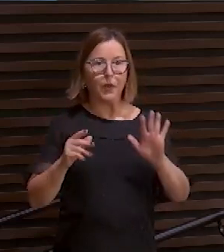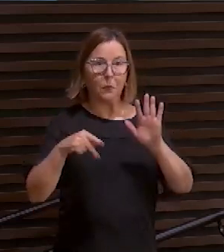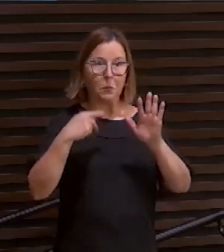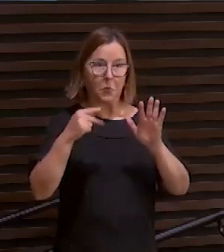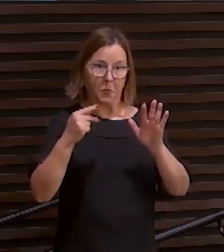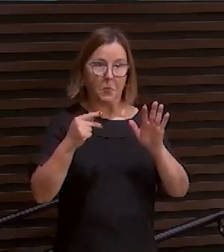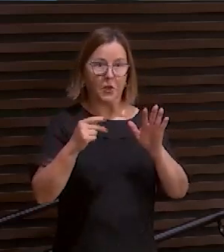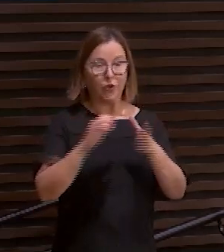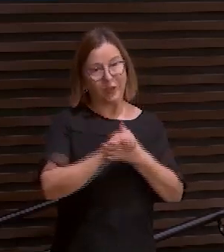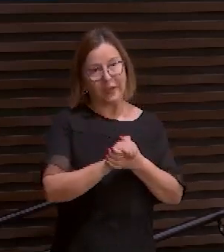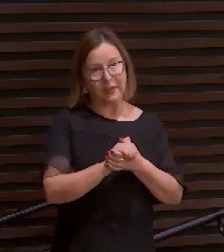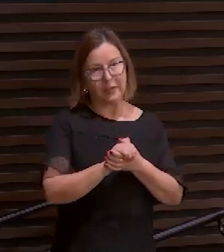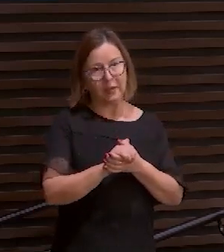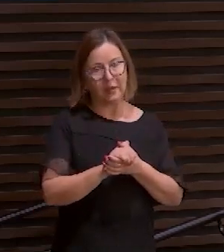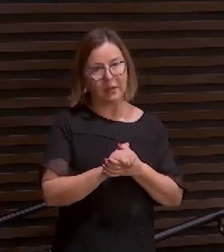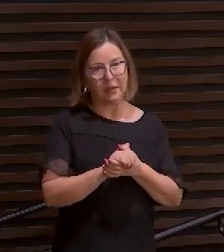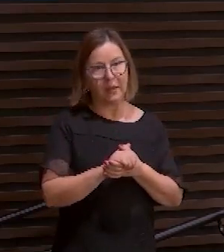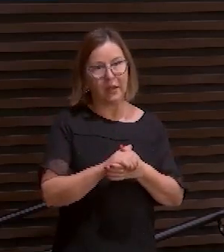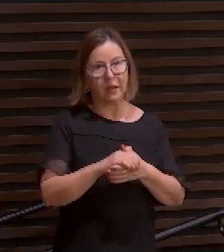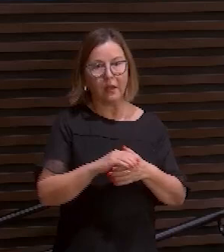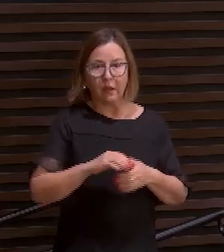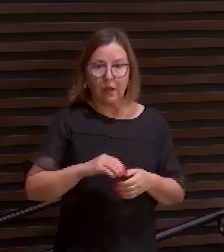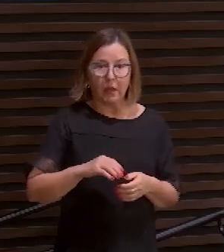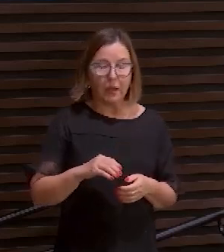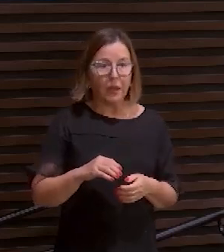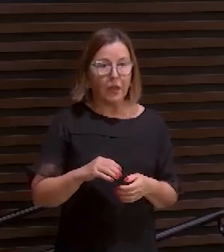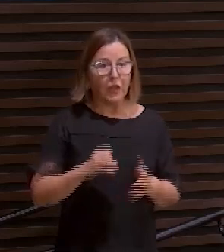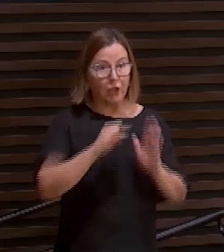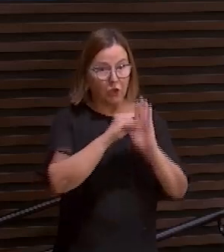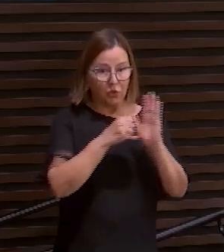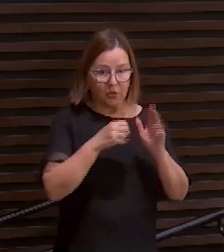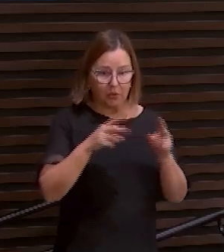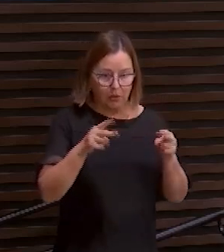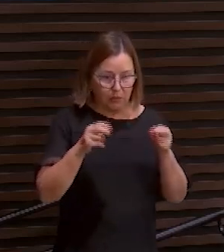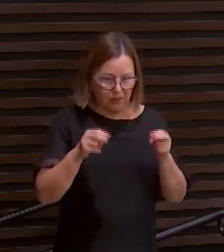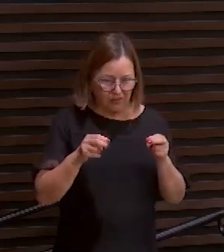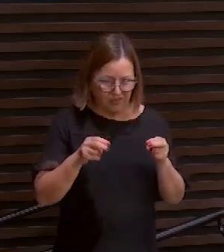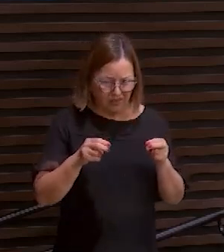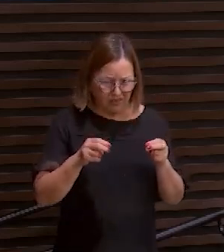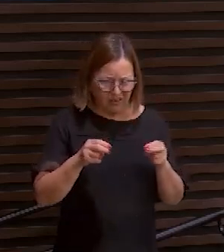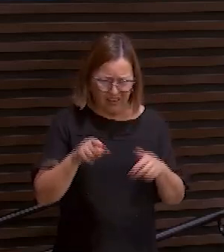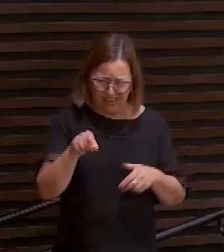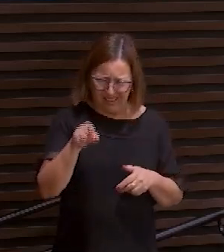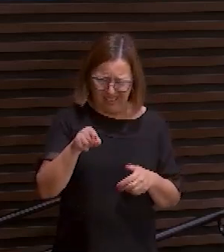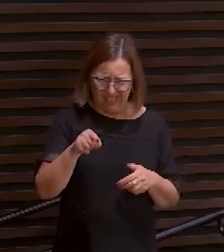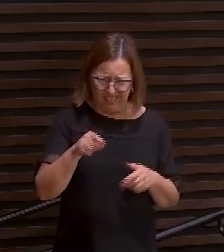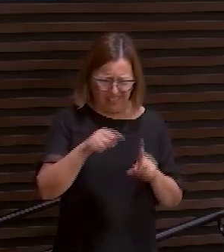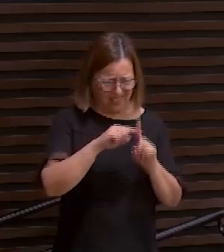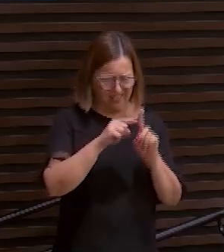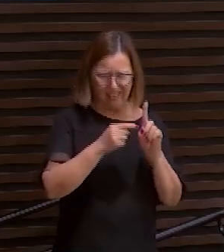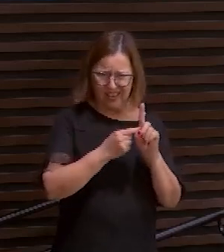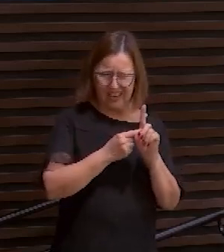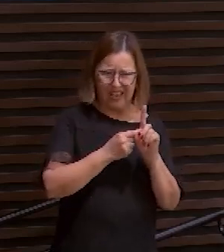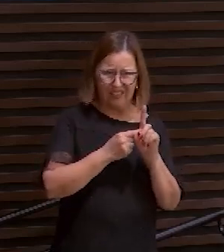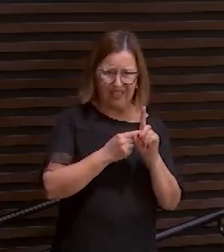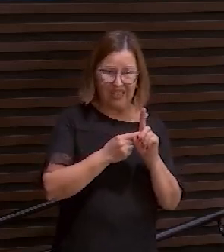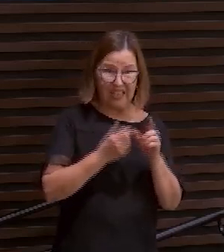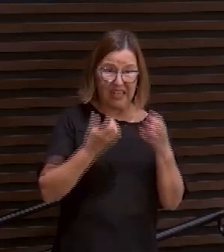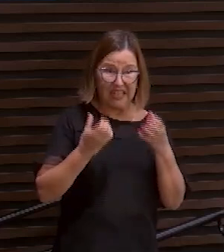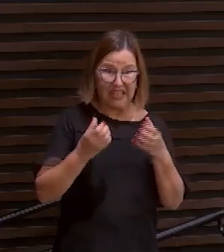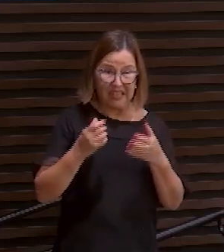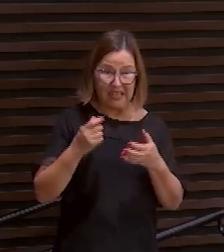de repente ele percebeu e quis deixá-la secretamente, mas de noite o anjo veio e disse, não